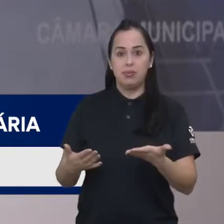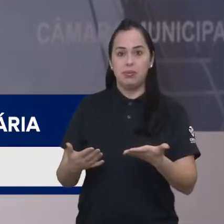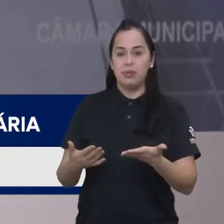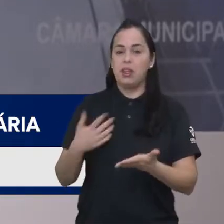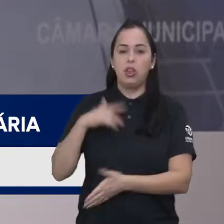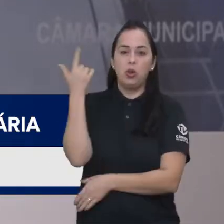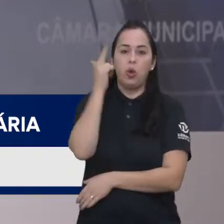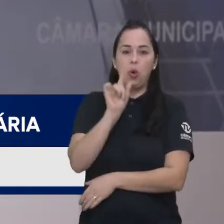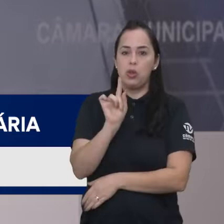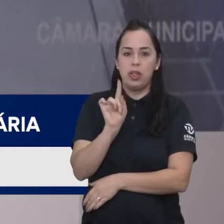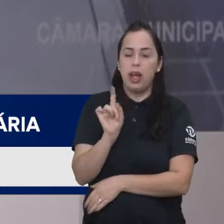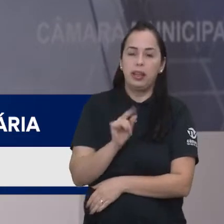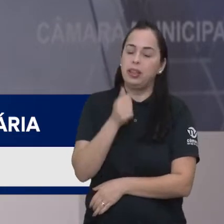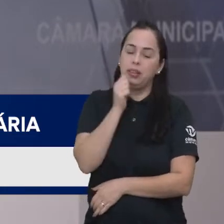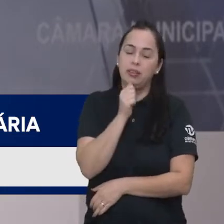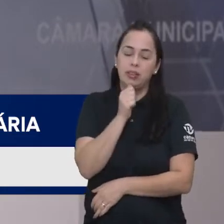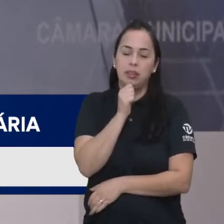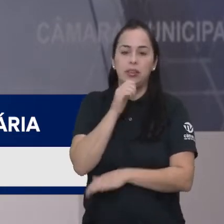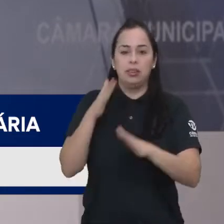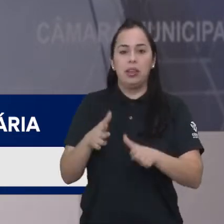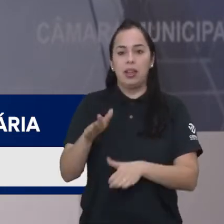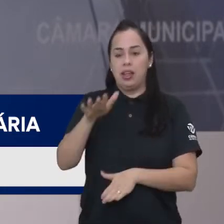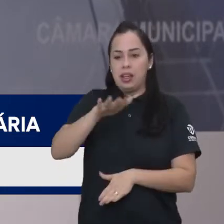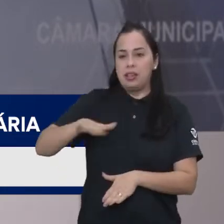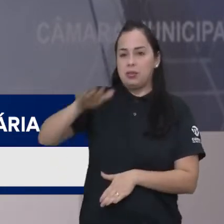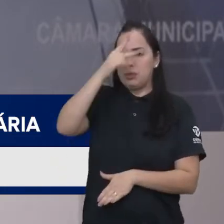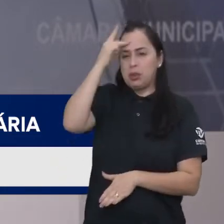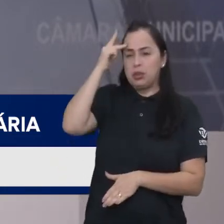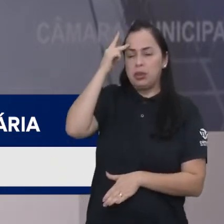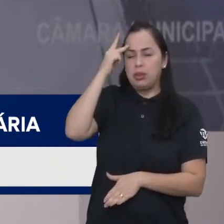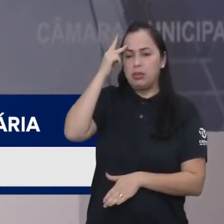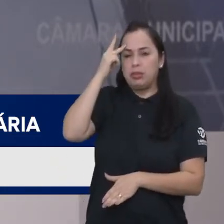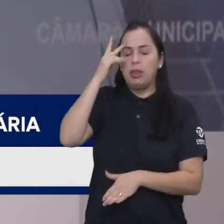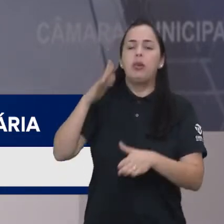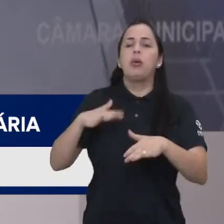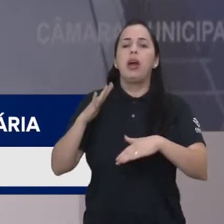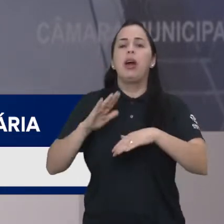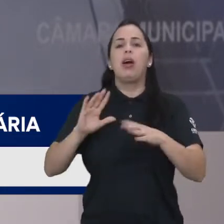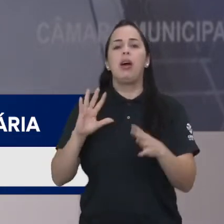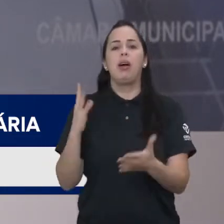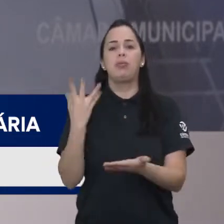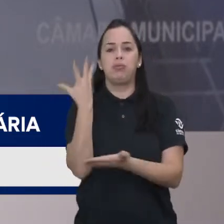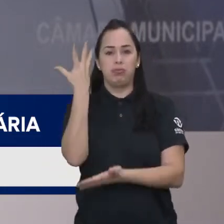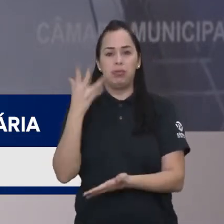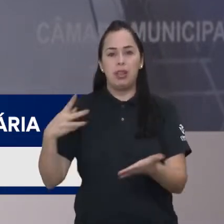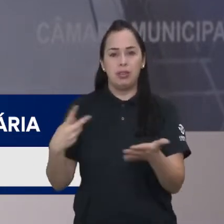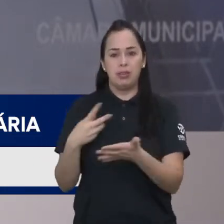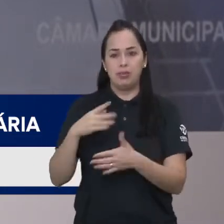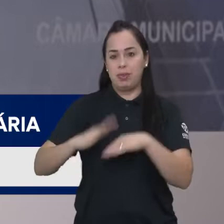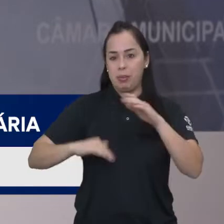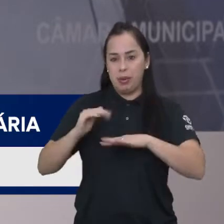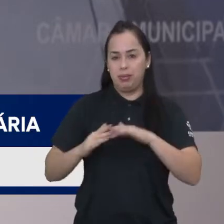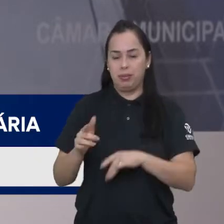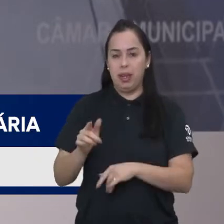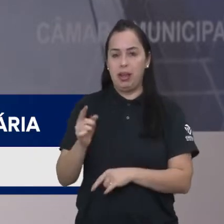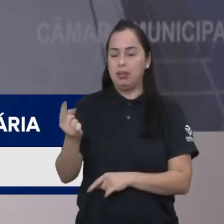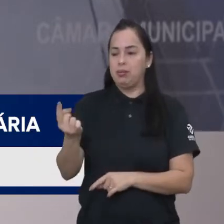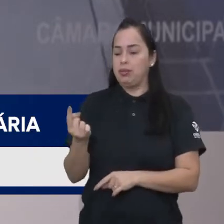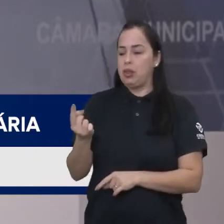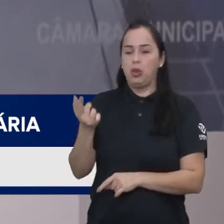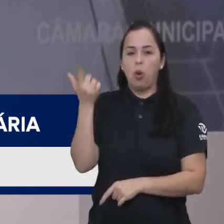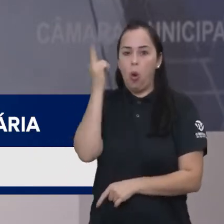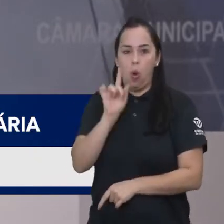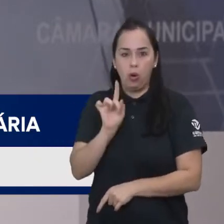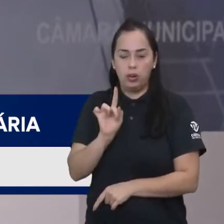nem isso a gente está conseguindo na justiça. Então, as pessoas saem. E o que tem acontecido na prática? Quando a pessoa não tem mais